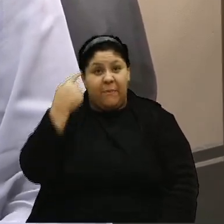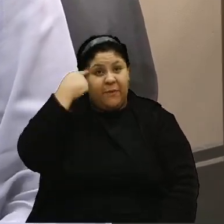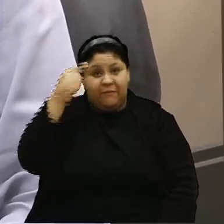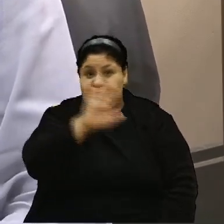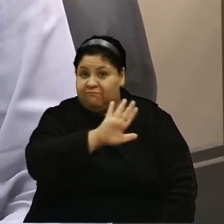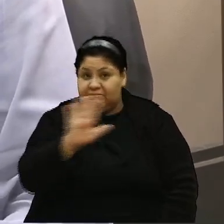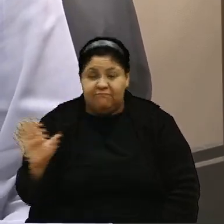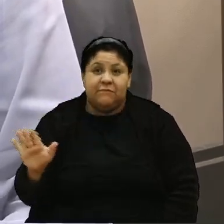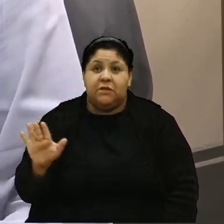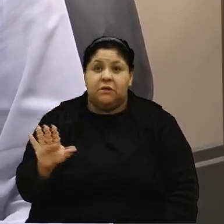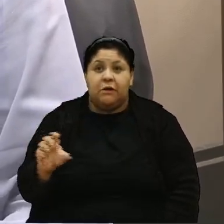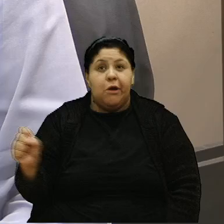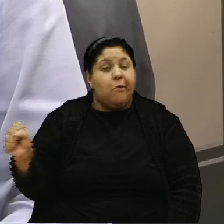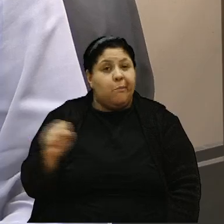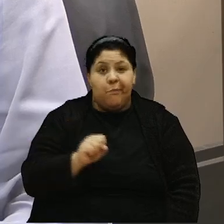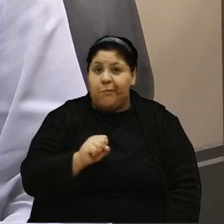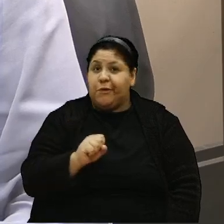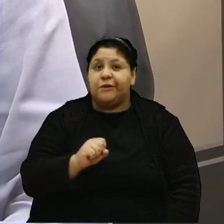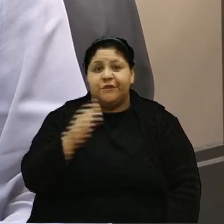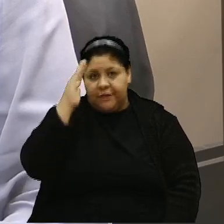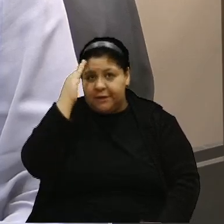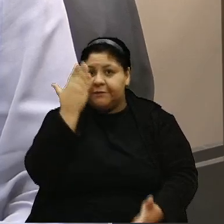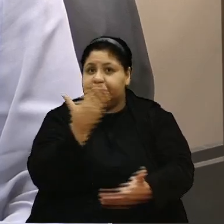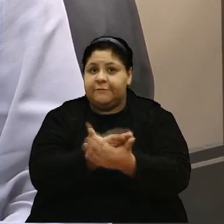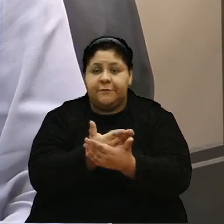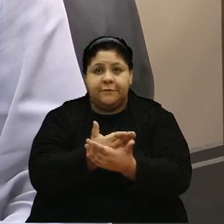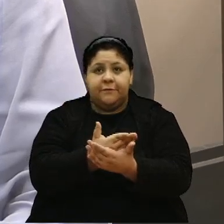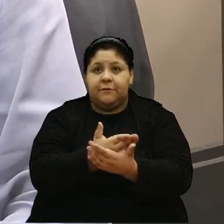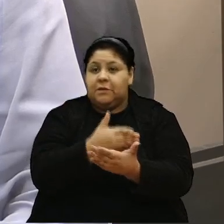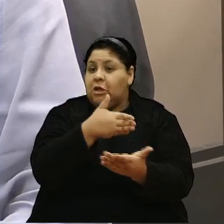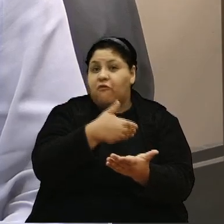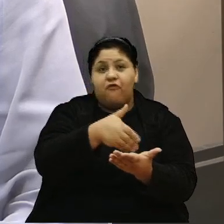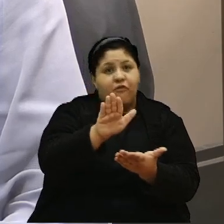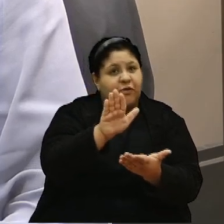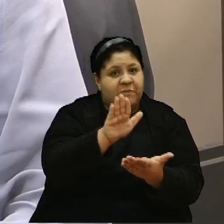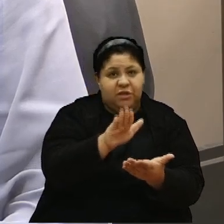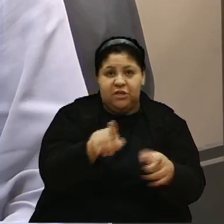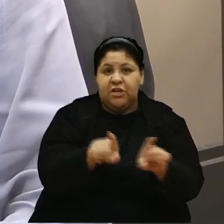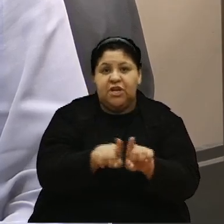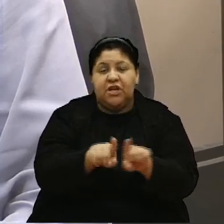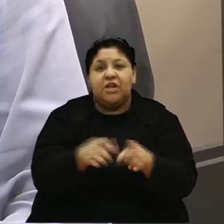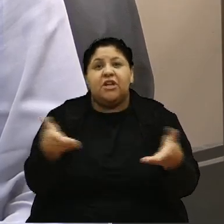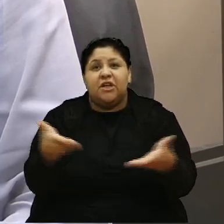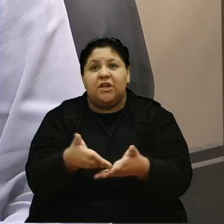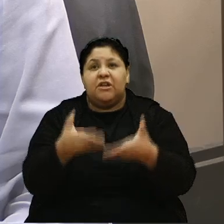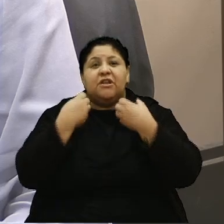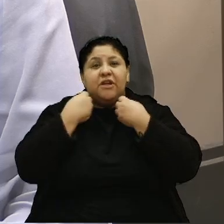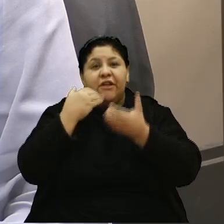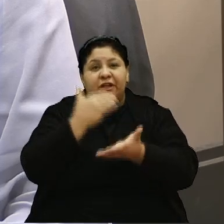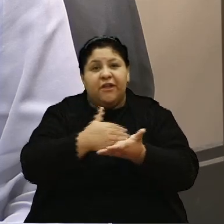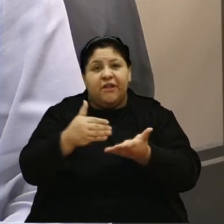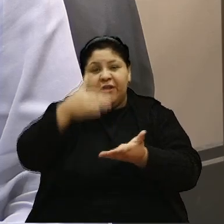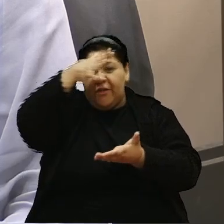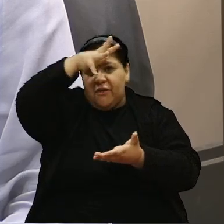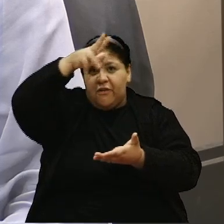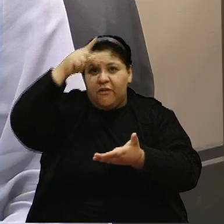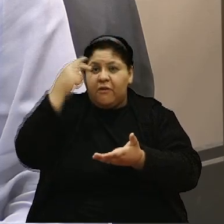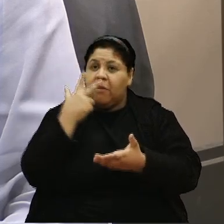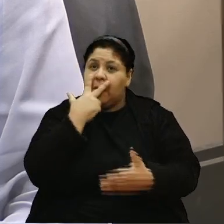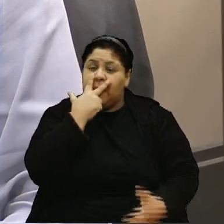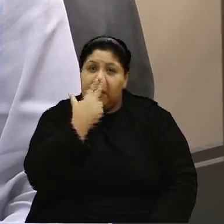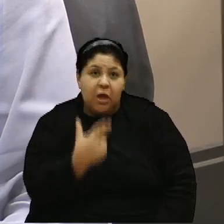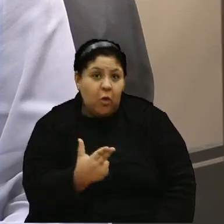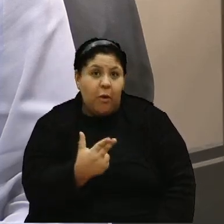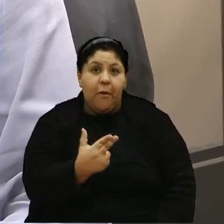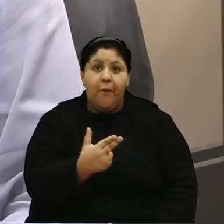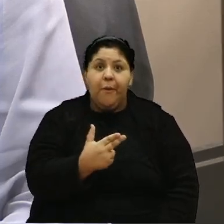não vão dar. Pode contar aí os próximos anos, não vão demitir, né? Eu já falei que Os secretários do Adiló têm um contrato parecido do Ronaldinho com a Nike,